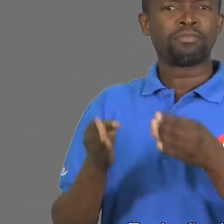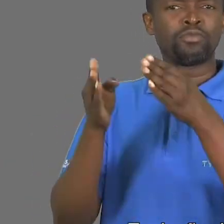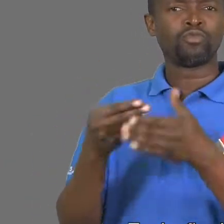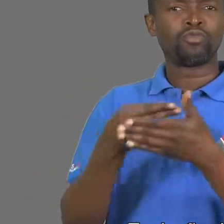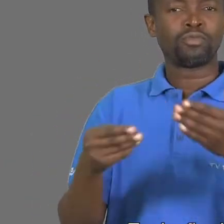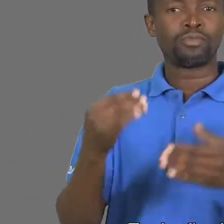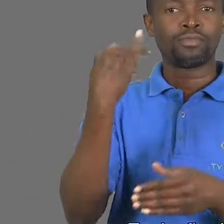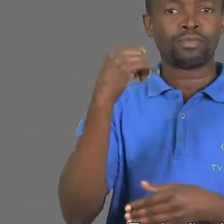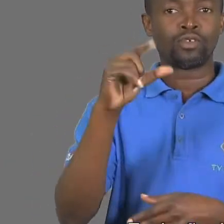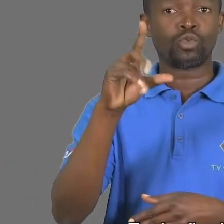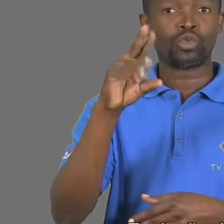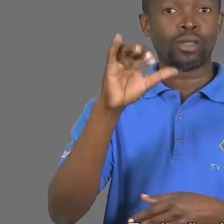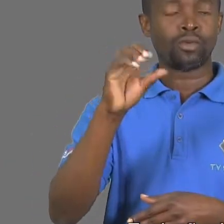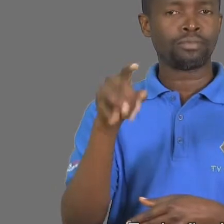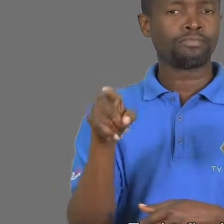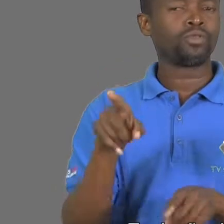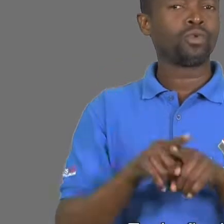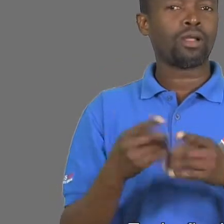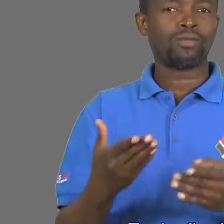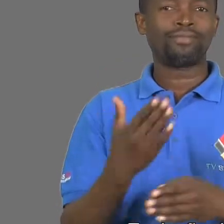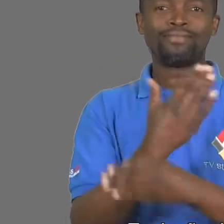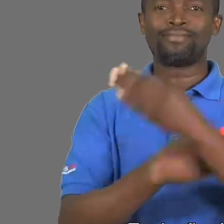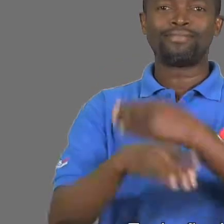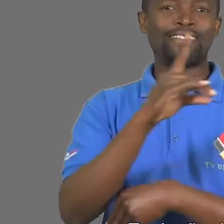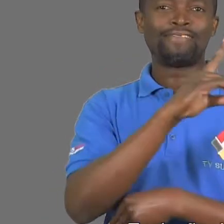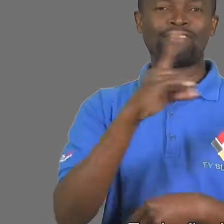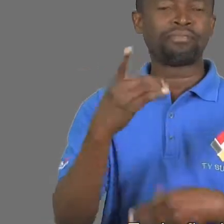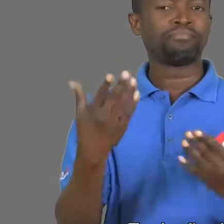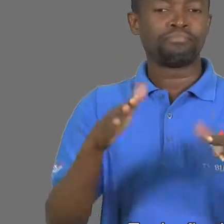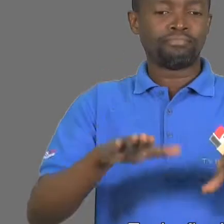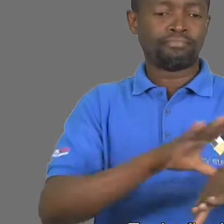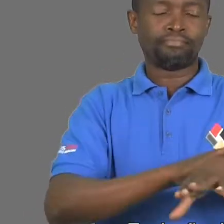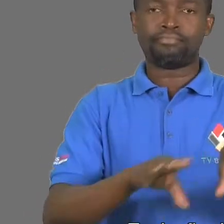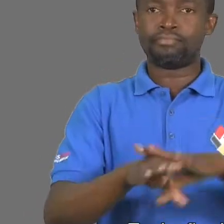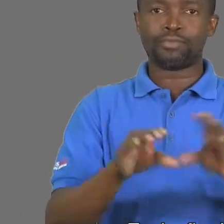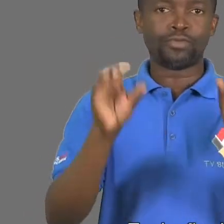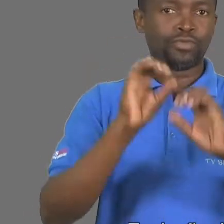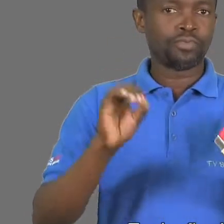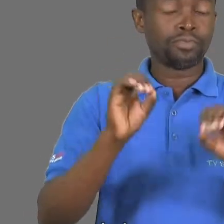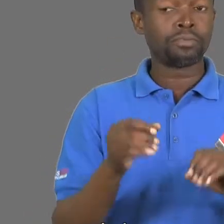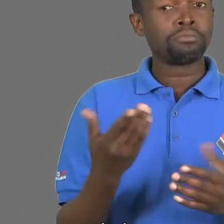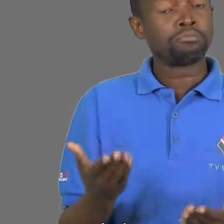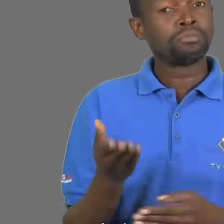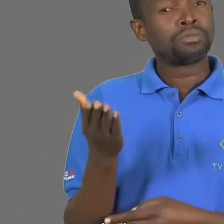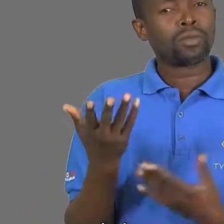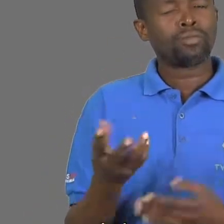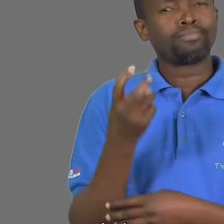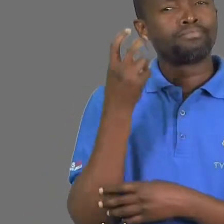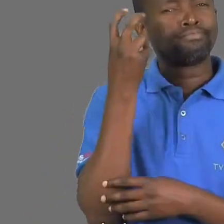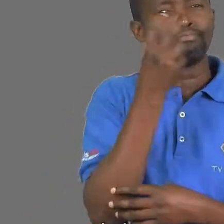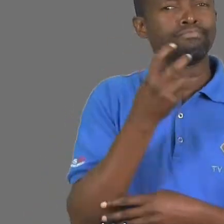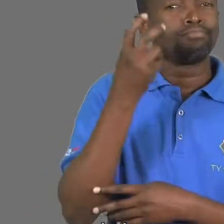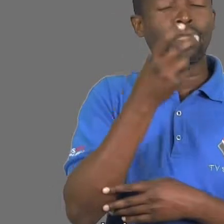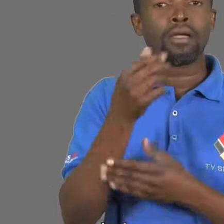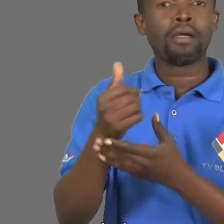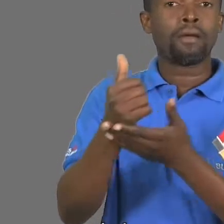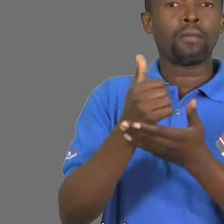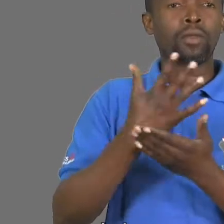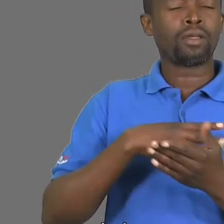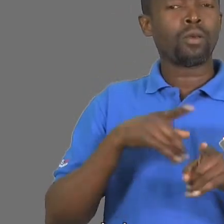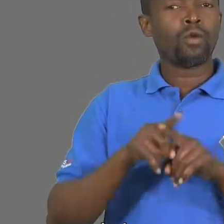antepessoal deixou Julião com os membros inferiores amputados e hoje procura apoio para a